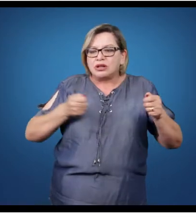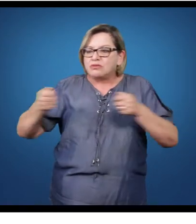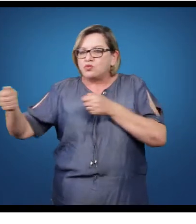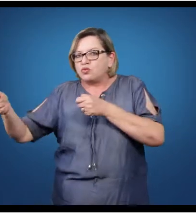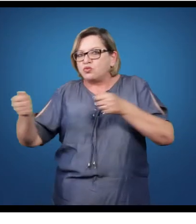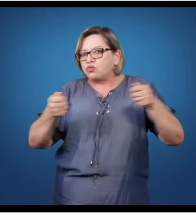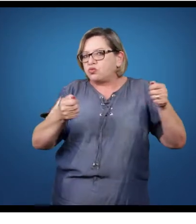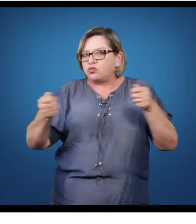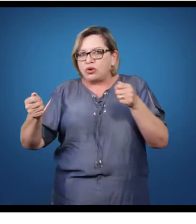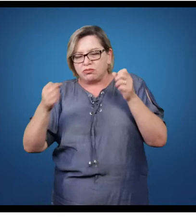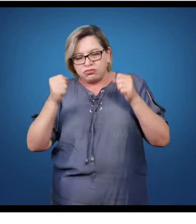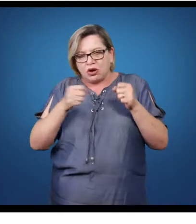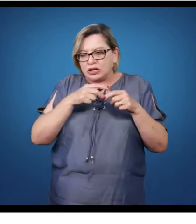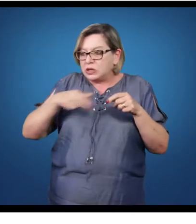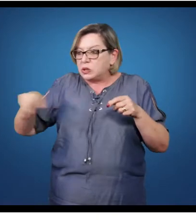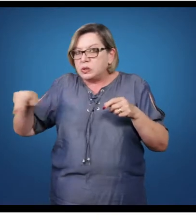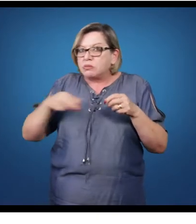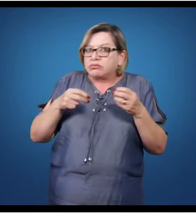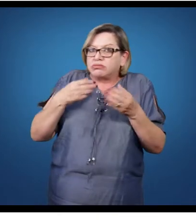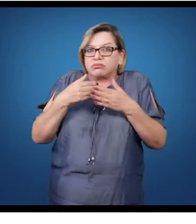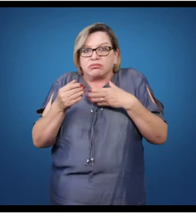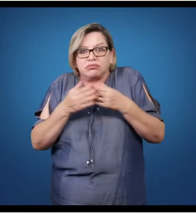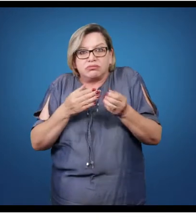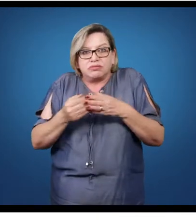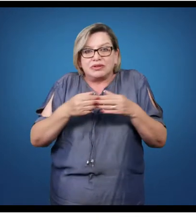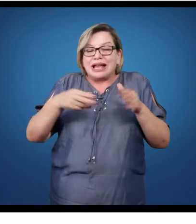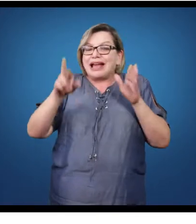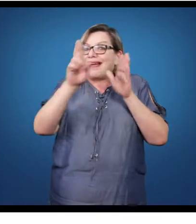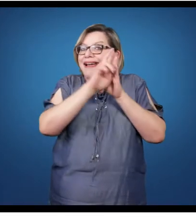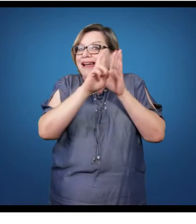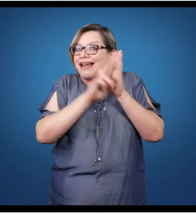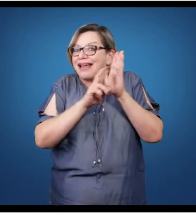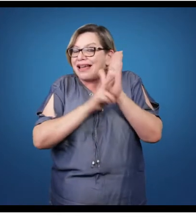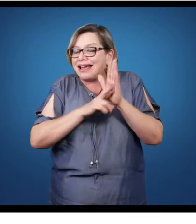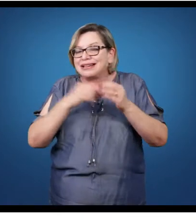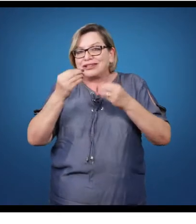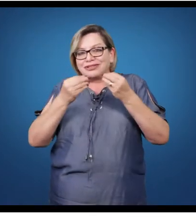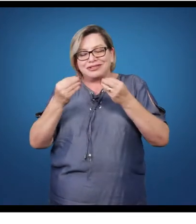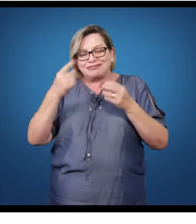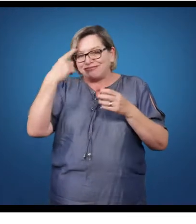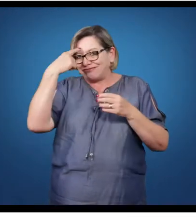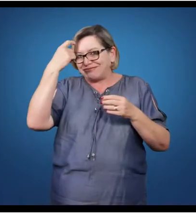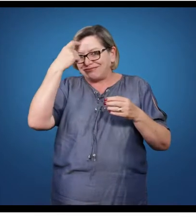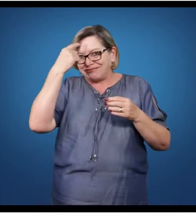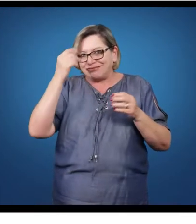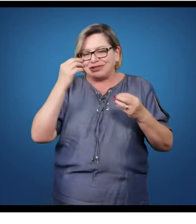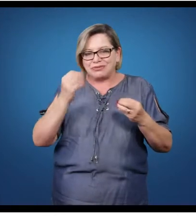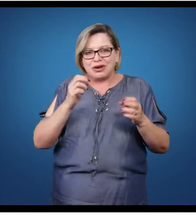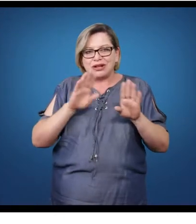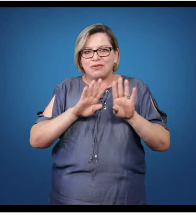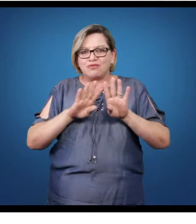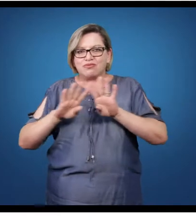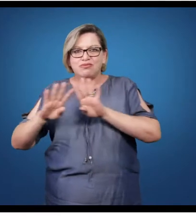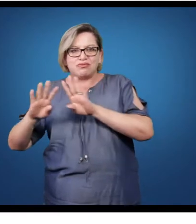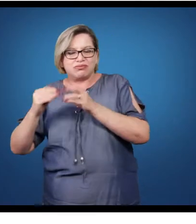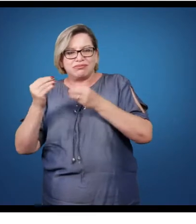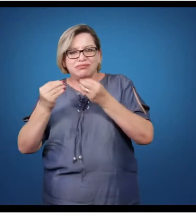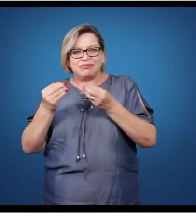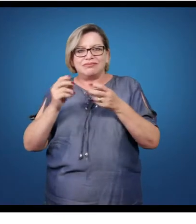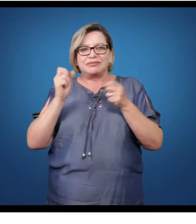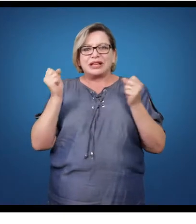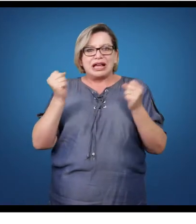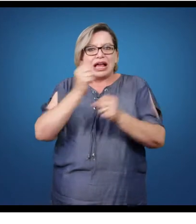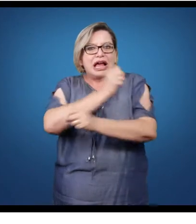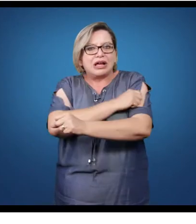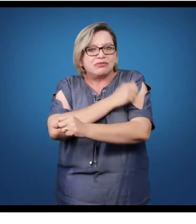ler pode se deslocar ou não esse deslocamento propicia o deslocamento lateral desse desse aluno o